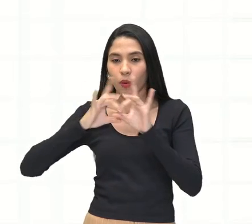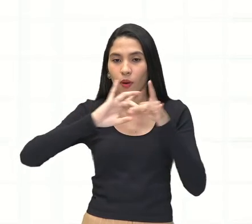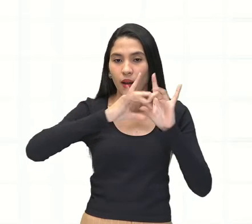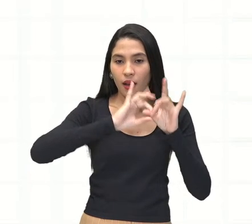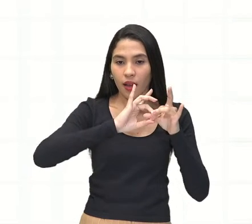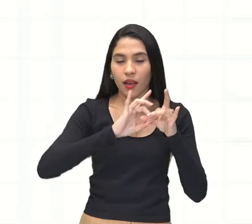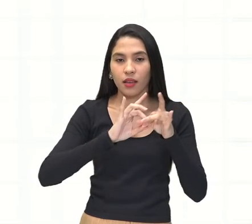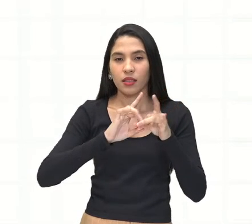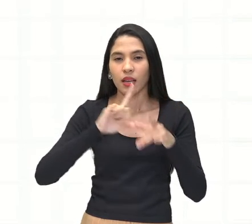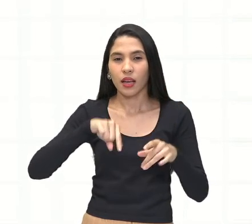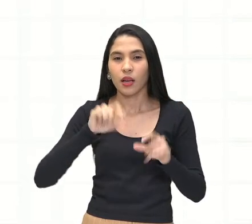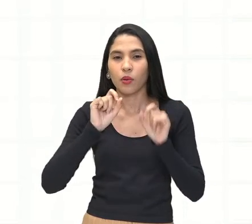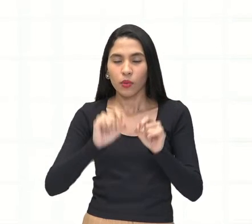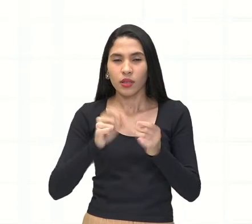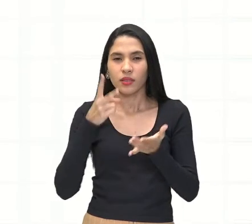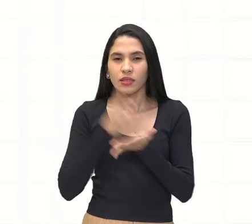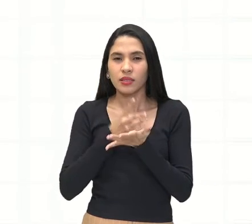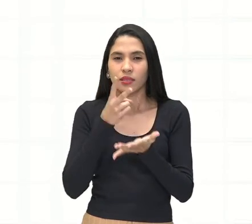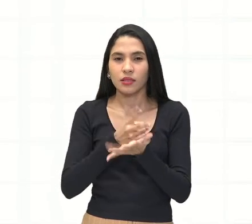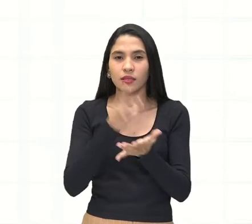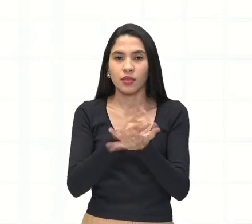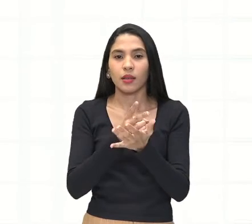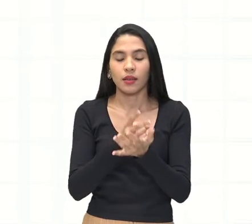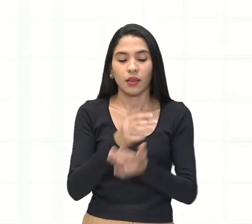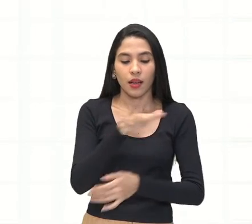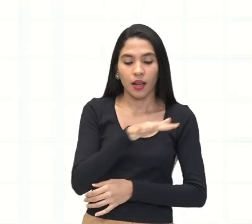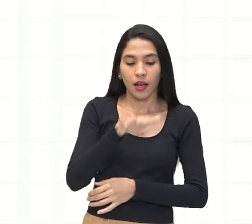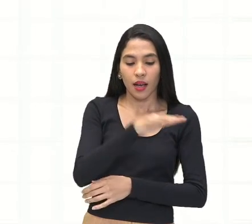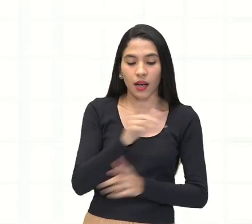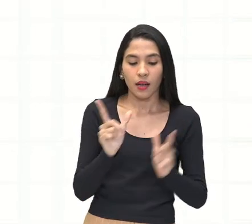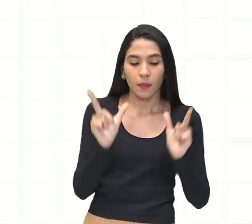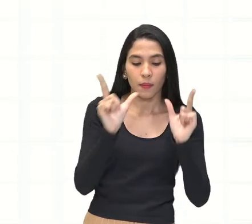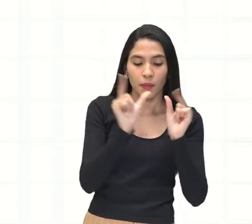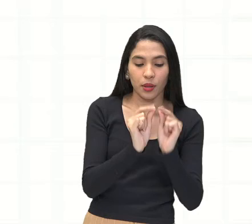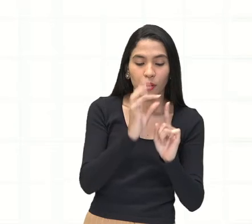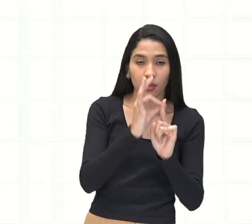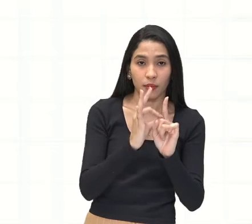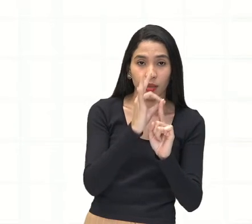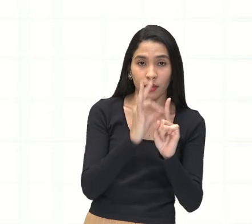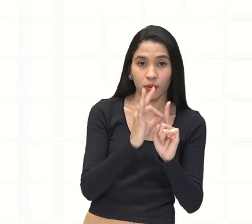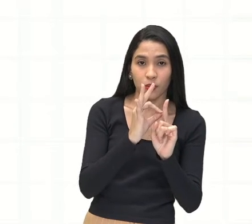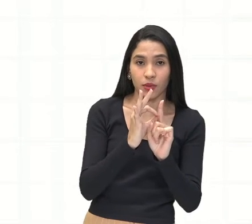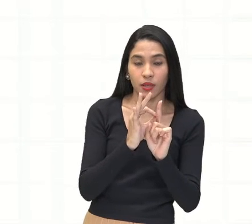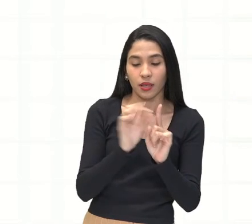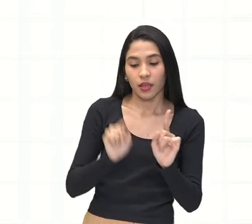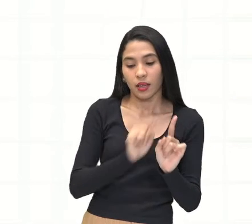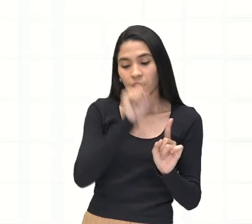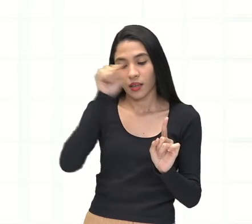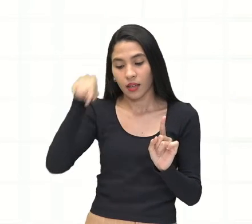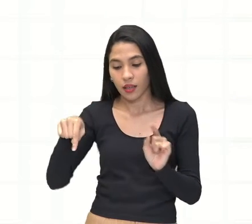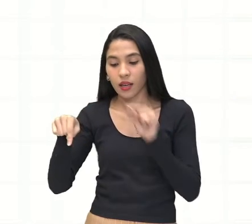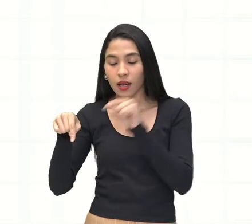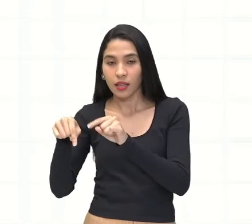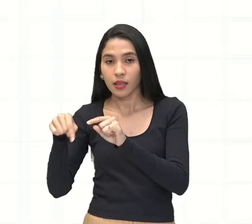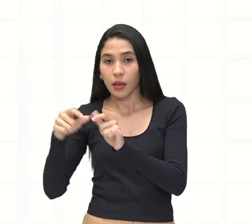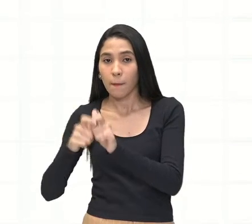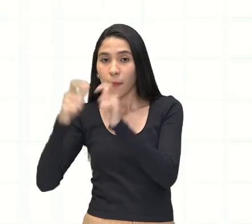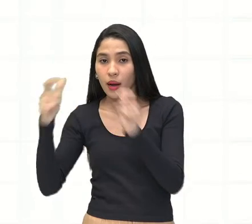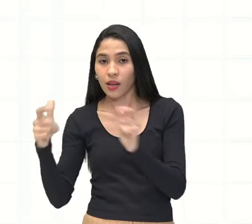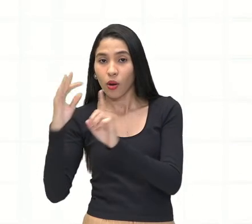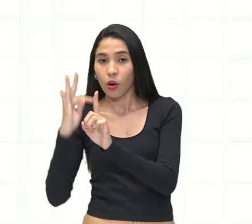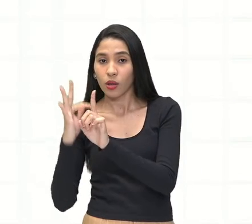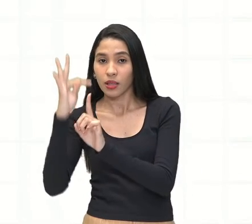são predominantemente das áreas de menor temperatura para as áreas de